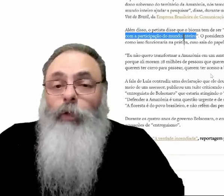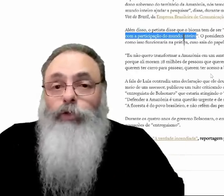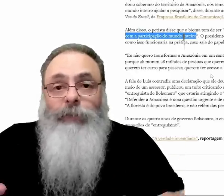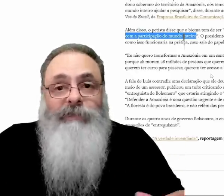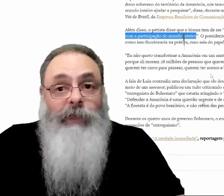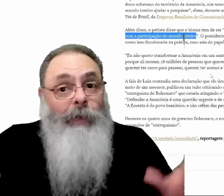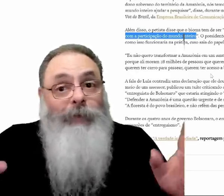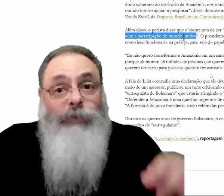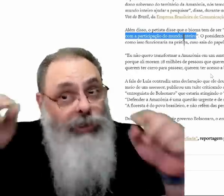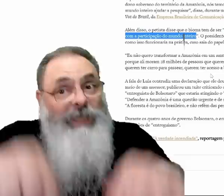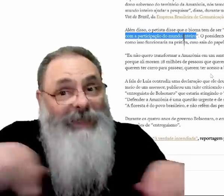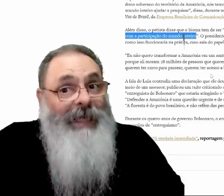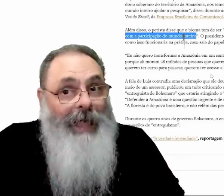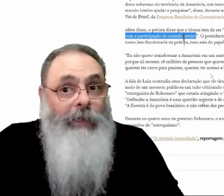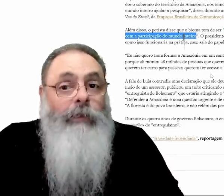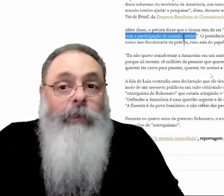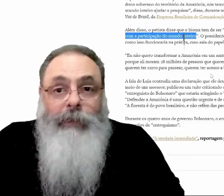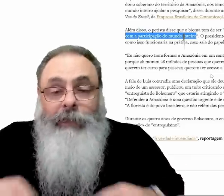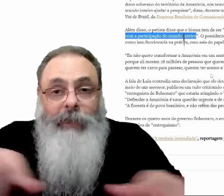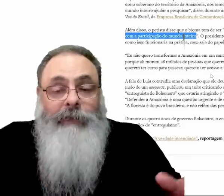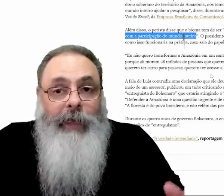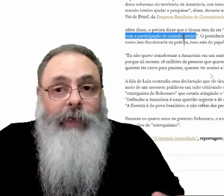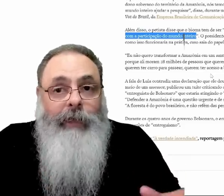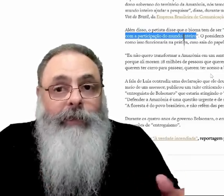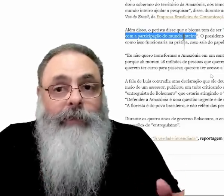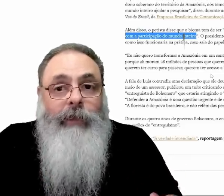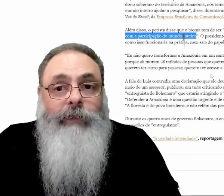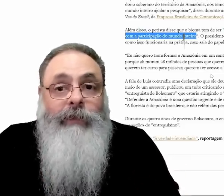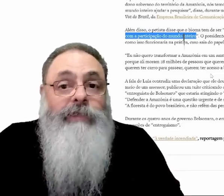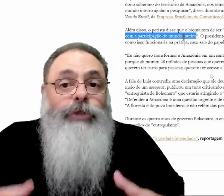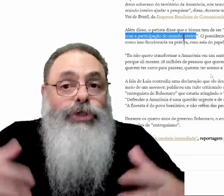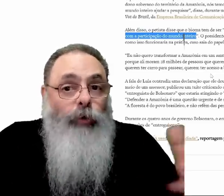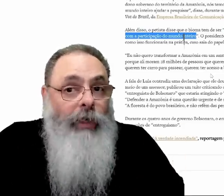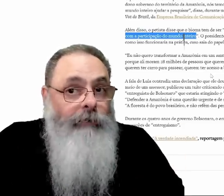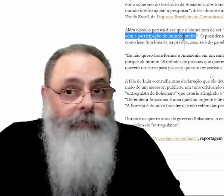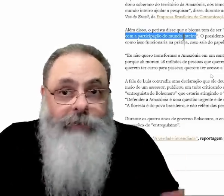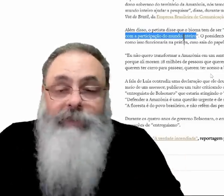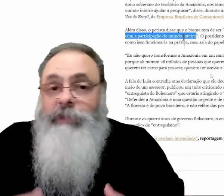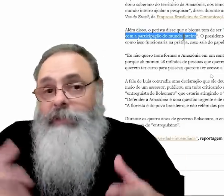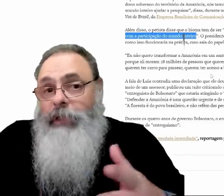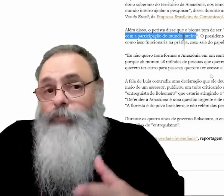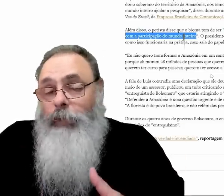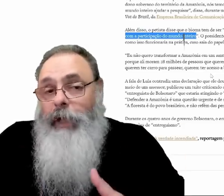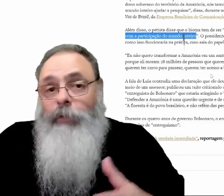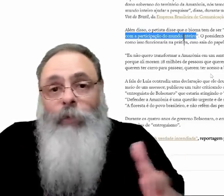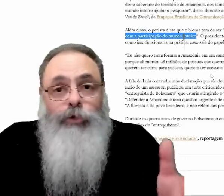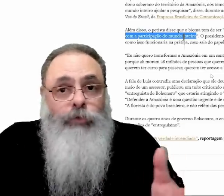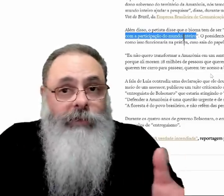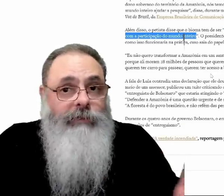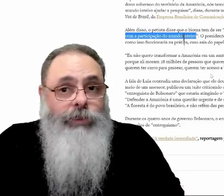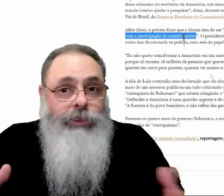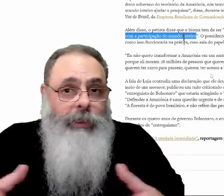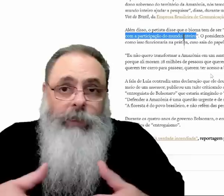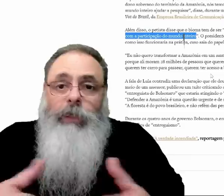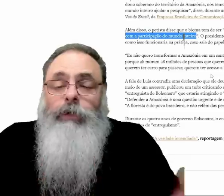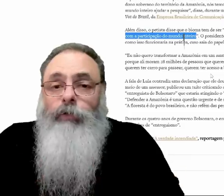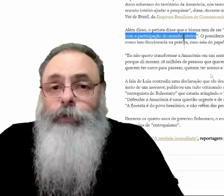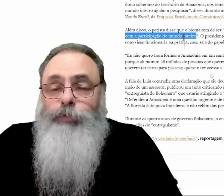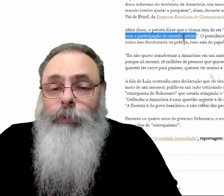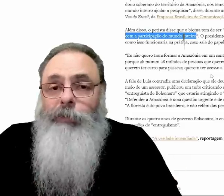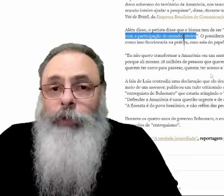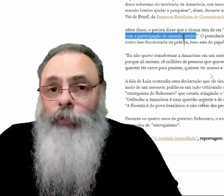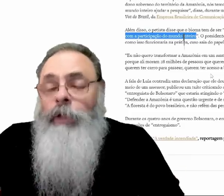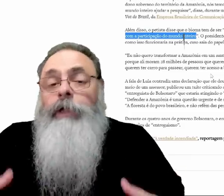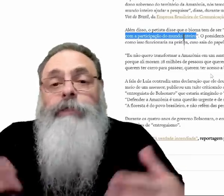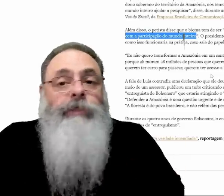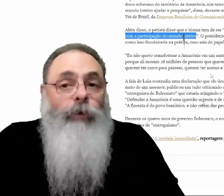ou do brasileiro Amazônia é de quem tá lá quem tem terra lá que tem que decidir o que que vai fazer se quiser explorar com a ajuda estrangeira não